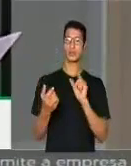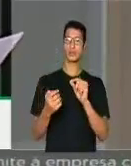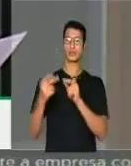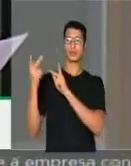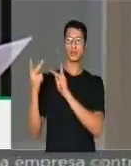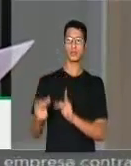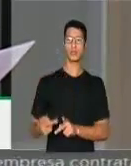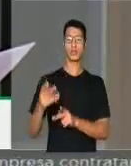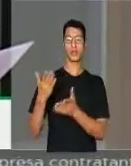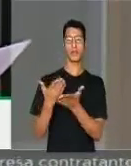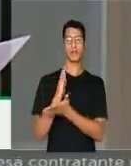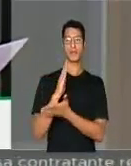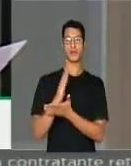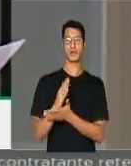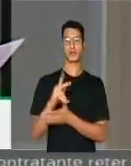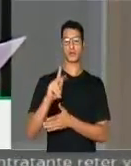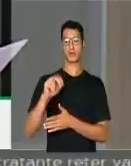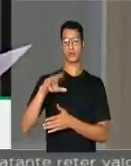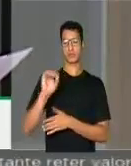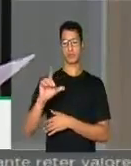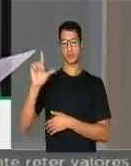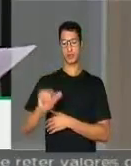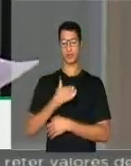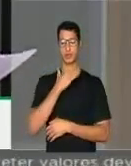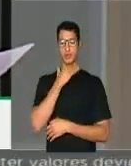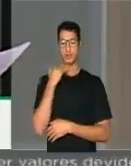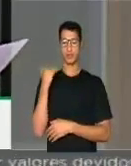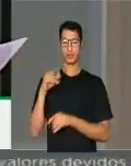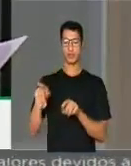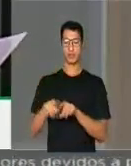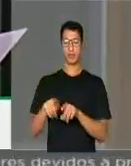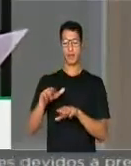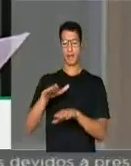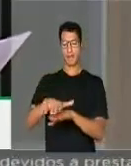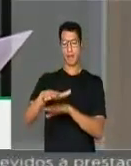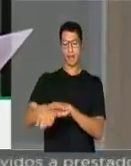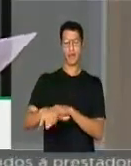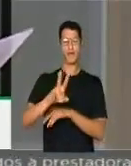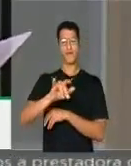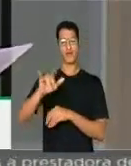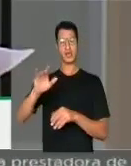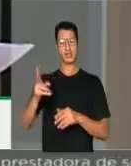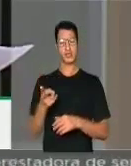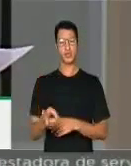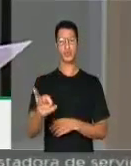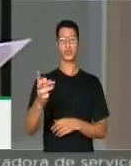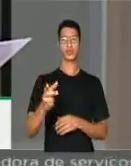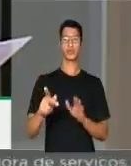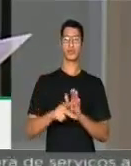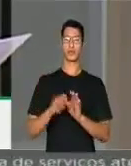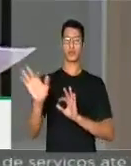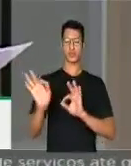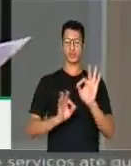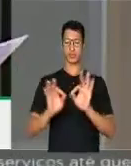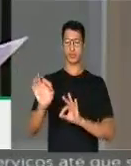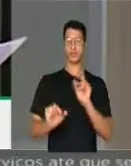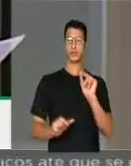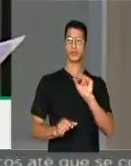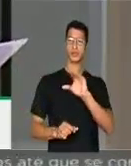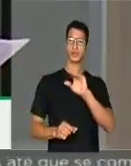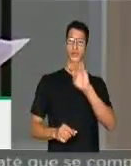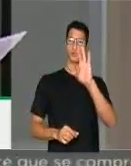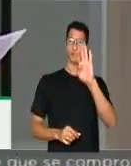que o projeto fosse aprovado. O Plano de Redução de Mortes e Lesões de Trânsito seria a continuidade dos aperfeiçoamentos que